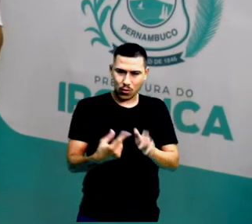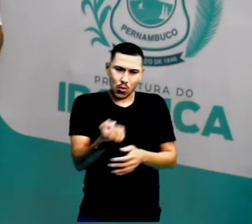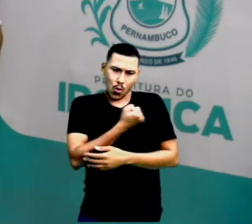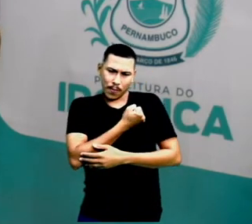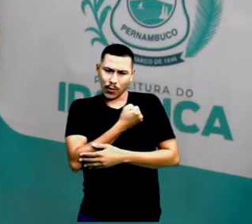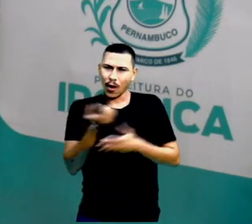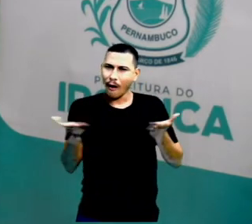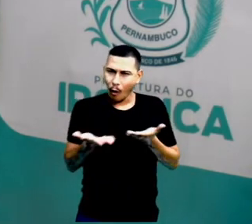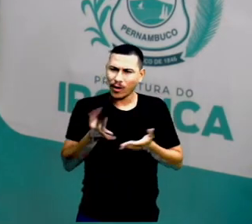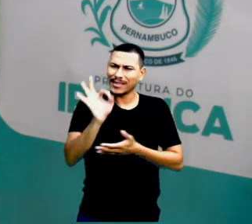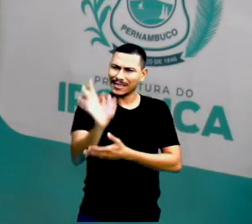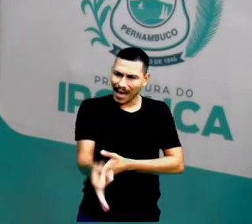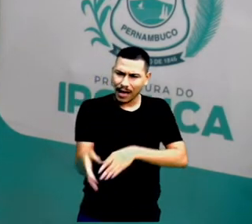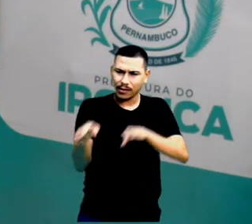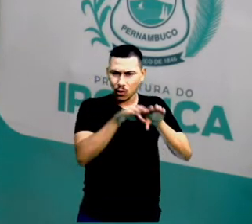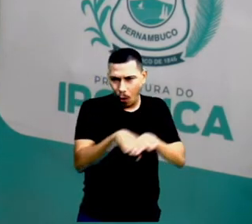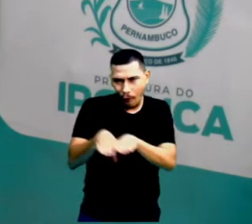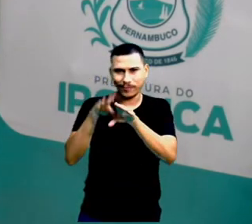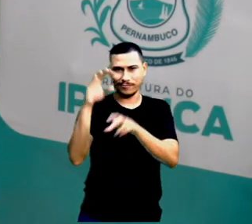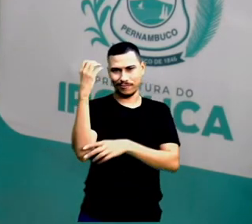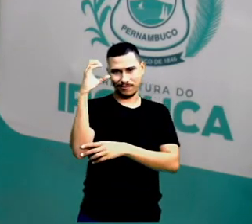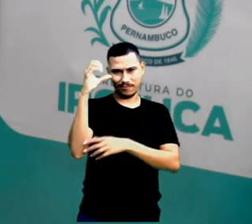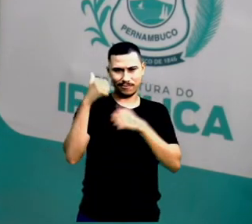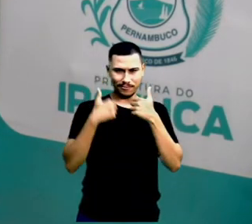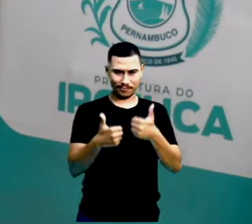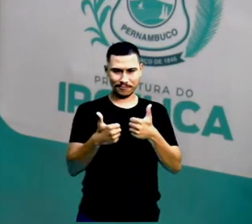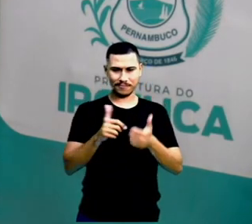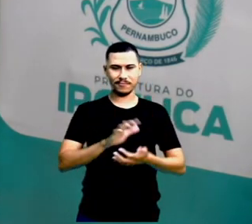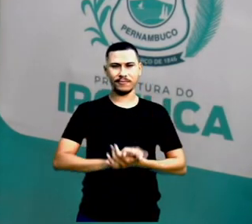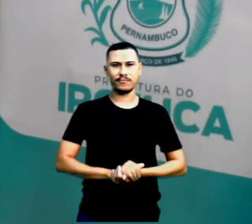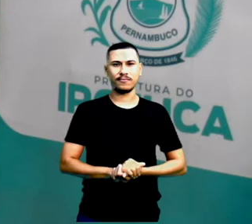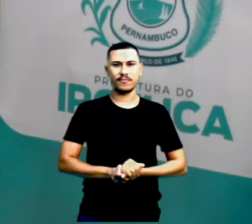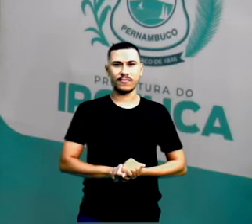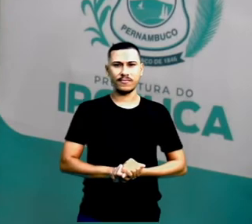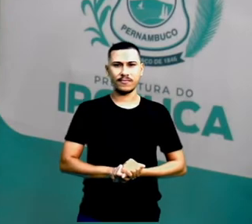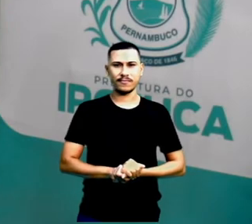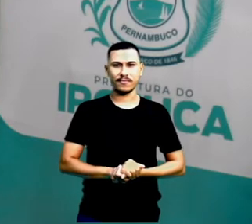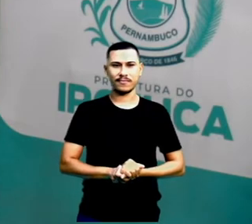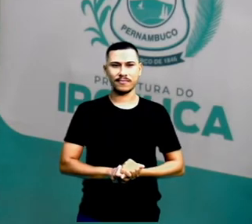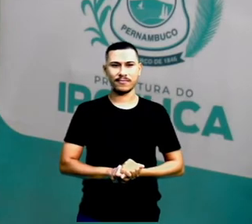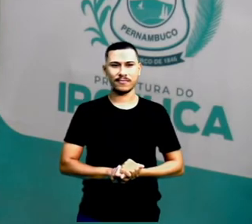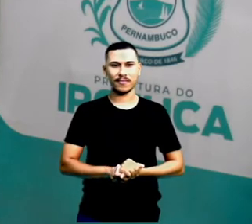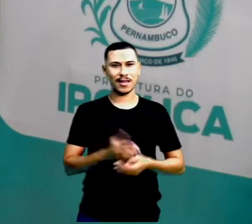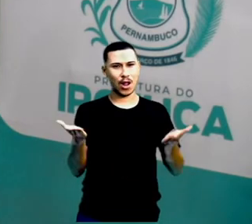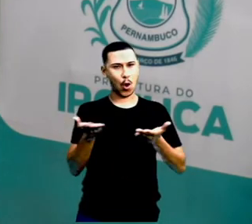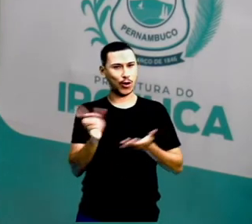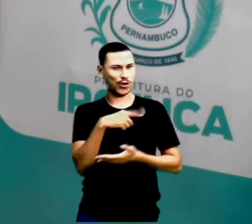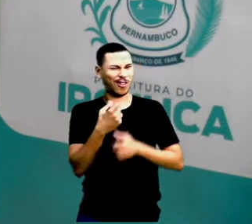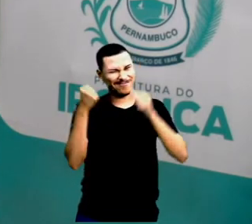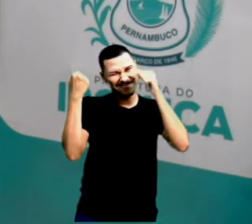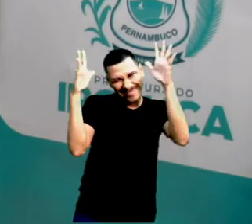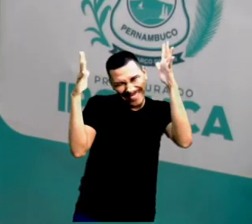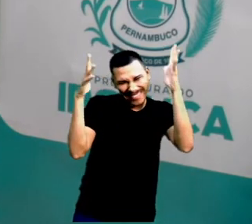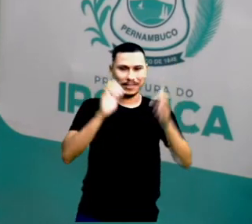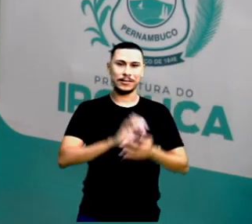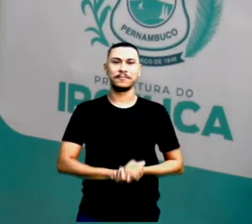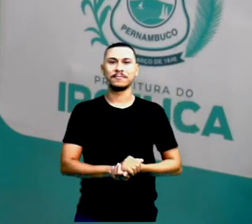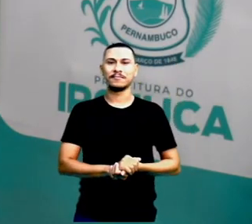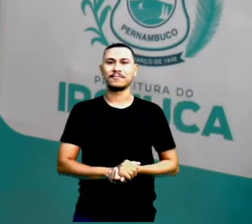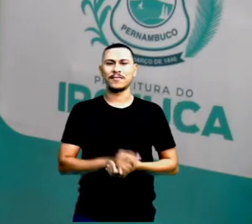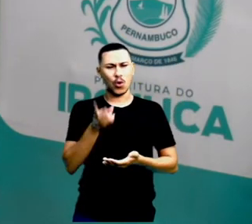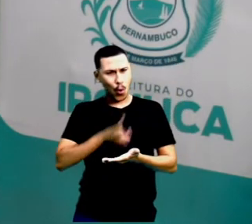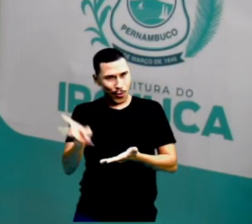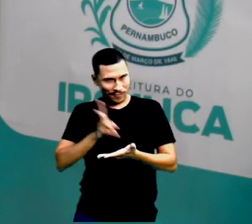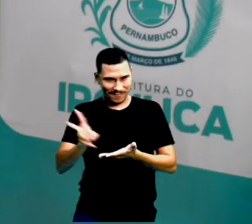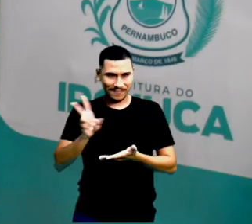agora está escrito em notação científica OK Agora nós estamos até hoje